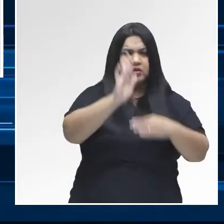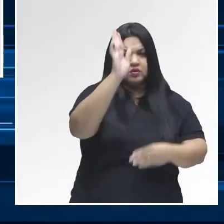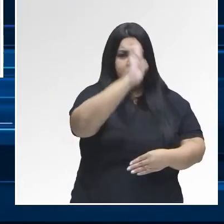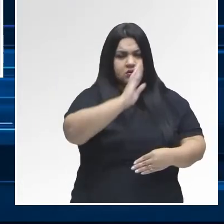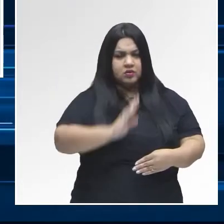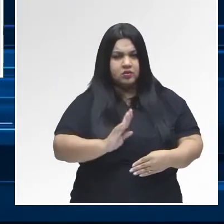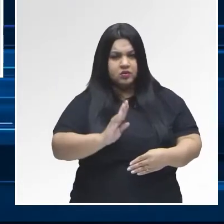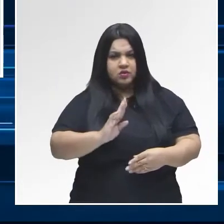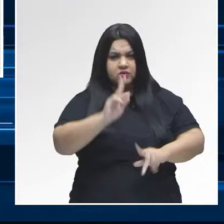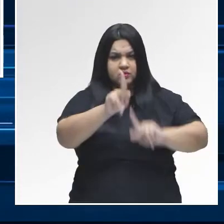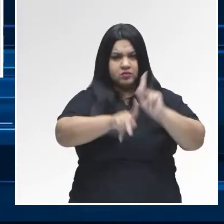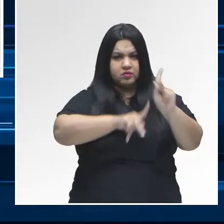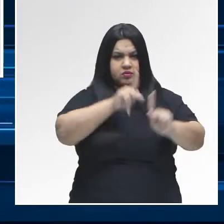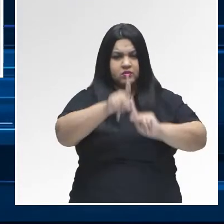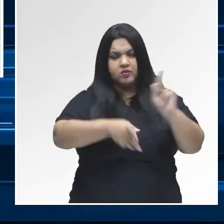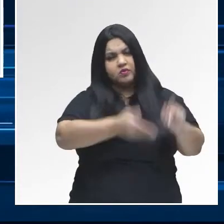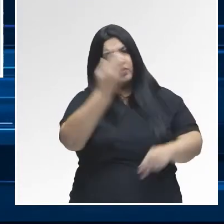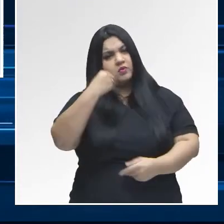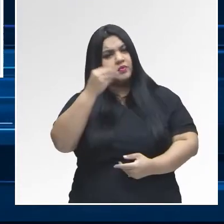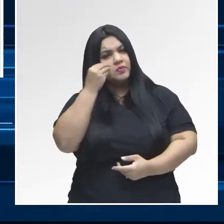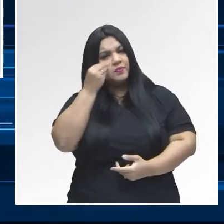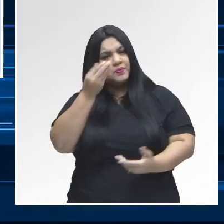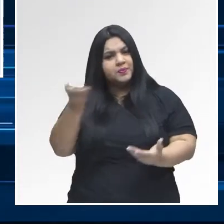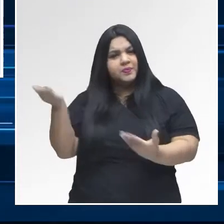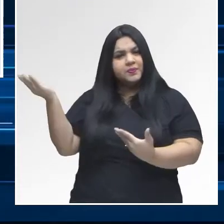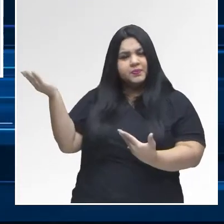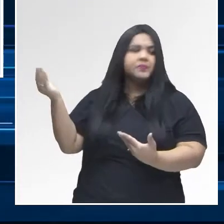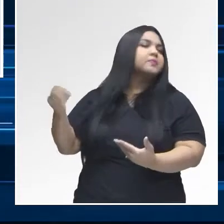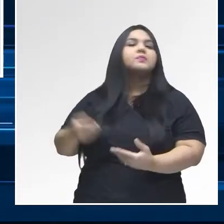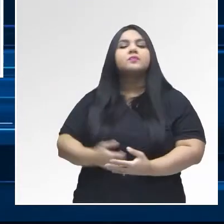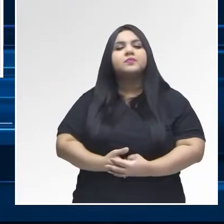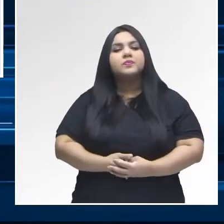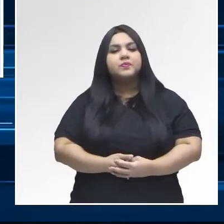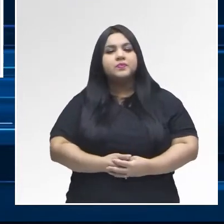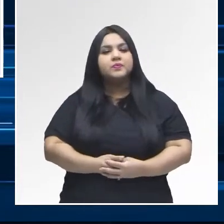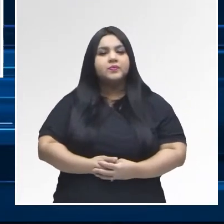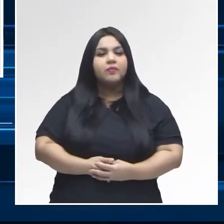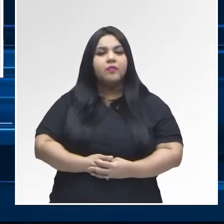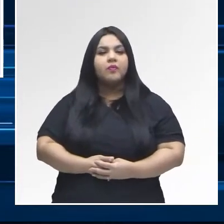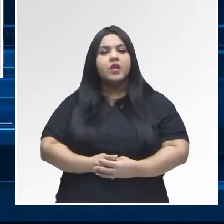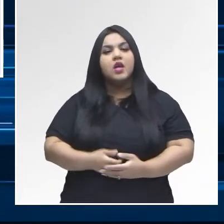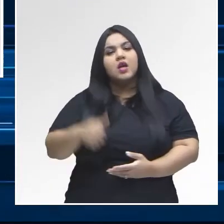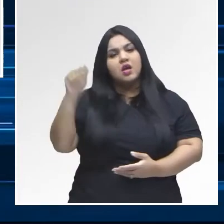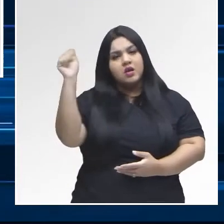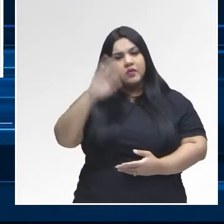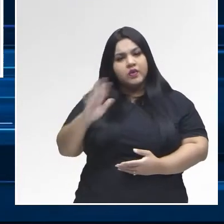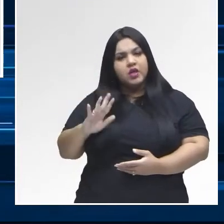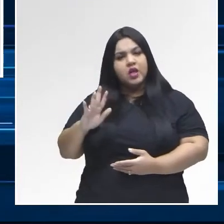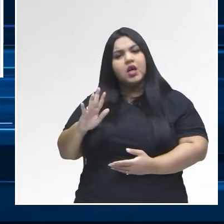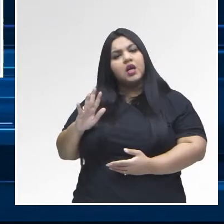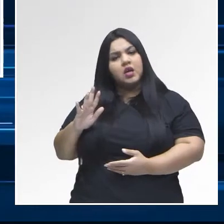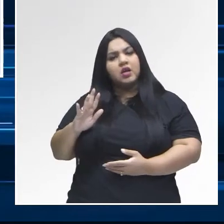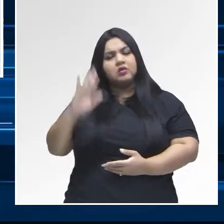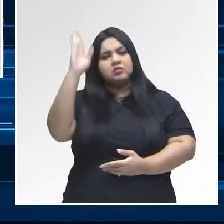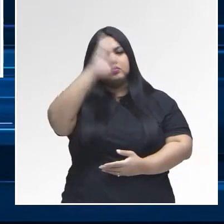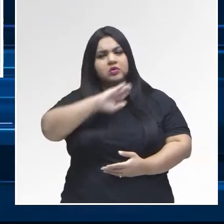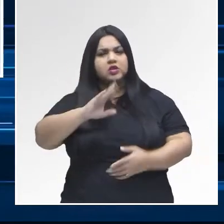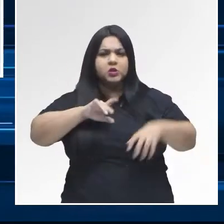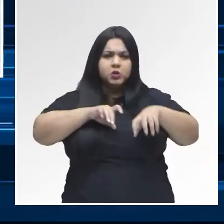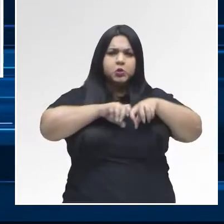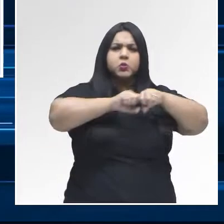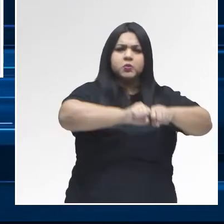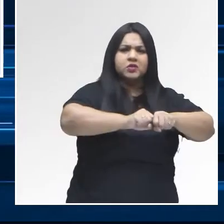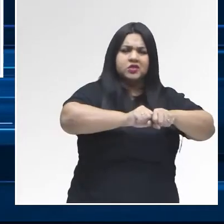do povo brasileiro. Vamos lá no nosso texto? Então, africanos no Brasil, dominação e resistência. A gente sabe que eles